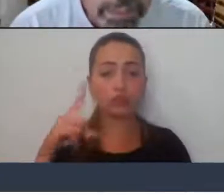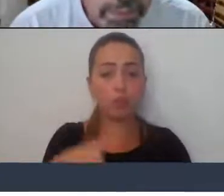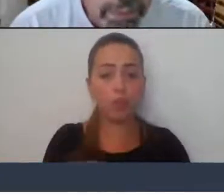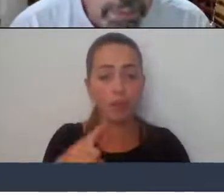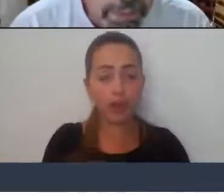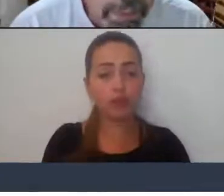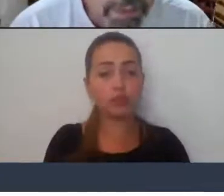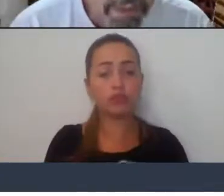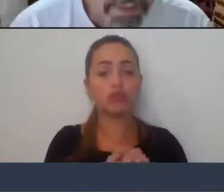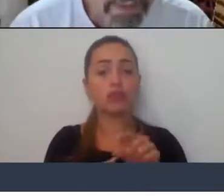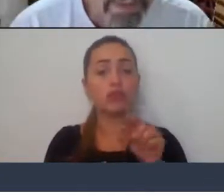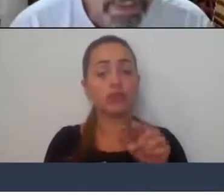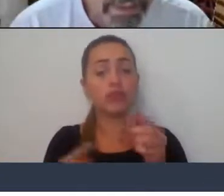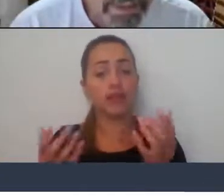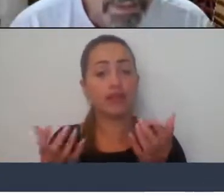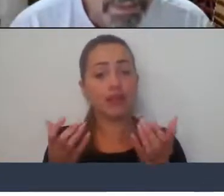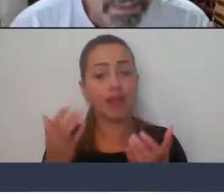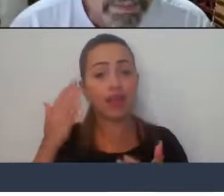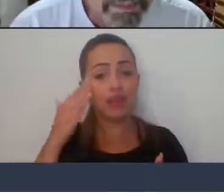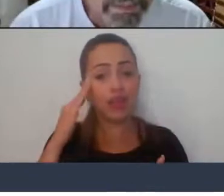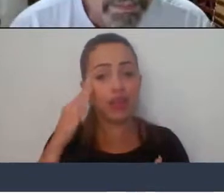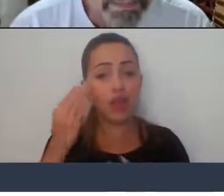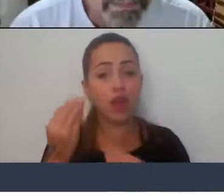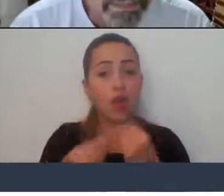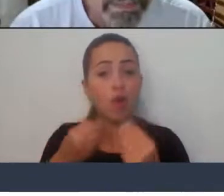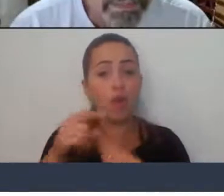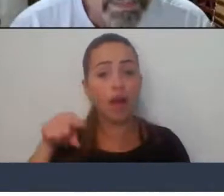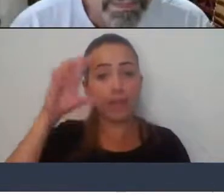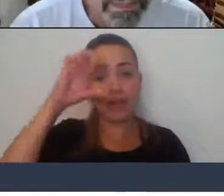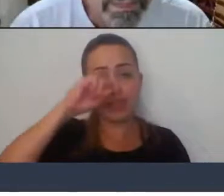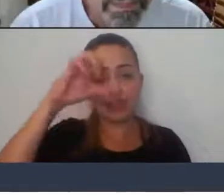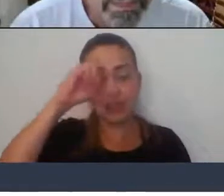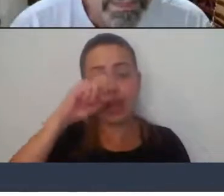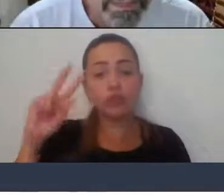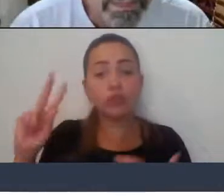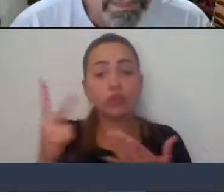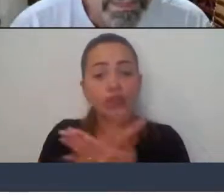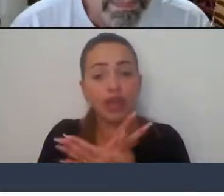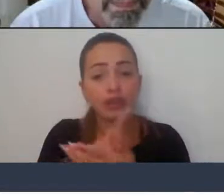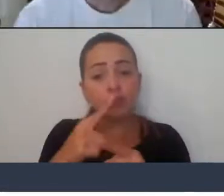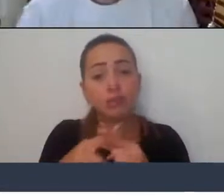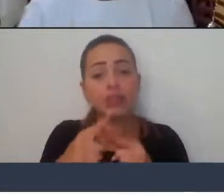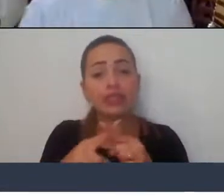você quer entender como essa aprendizagem decorre, porque